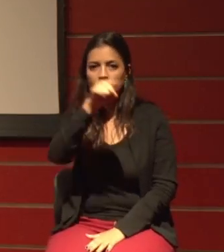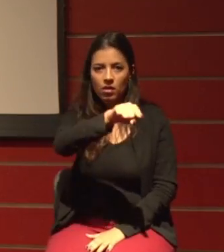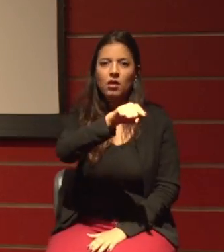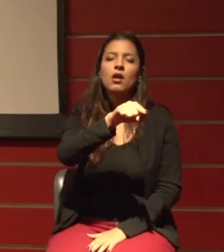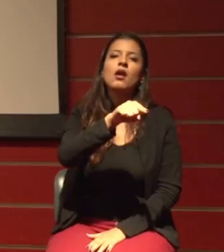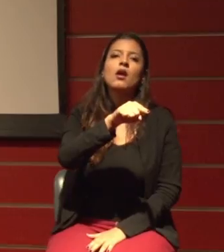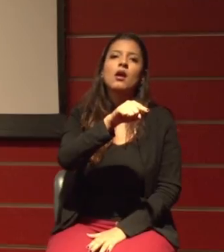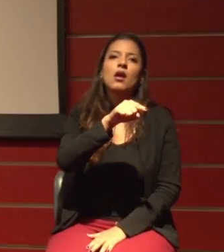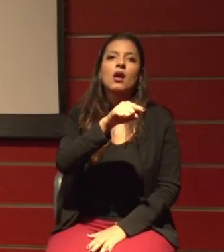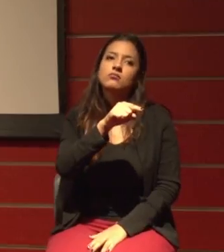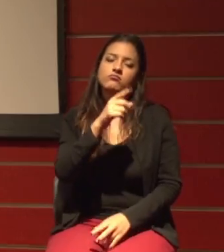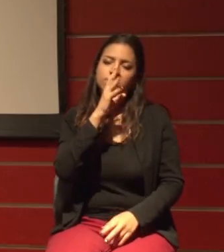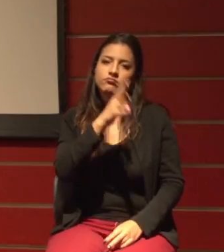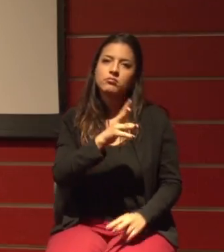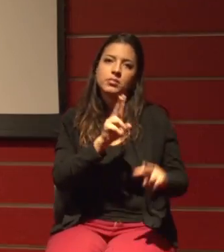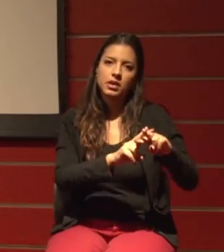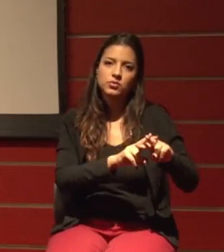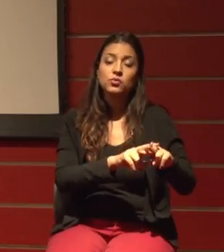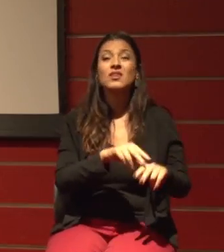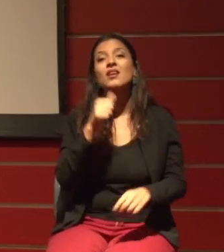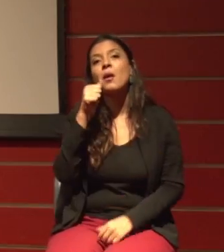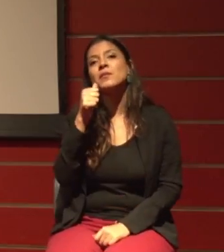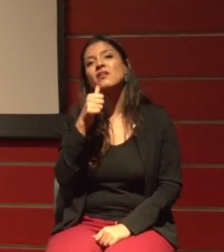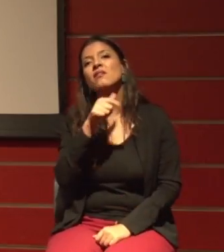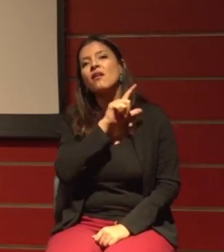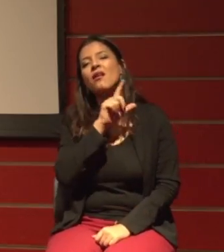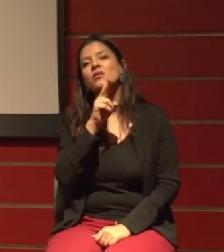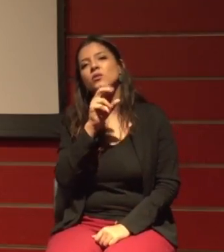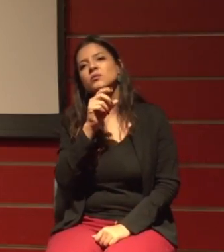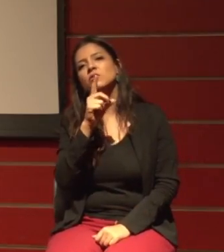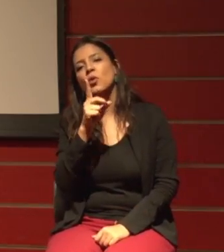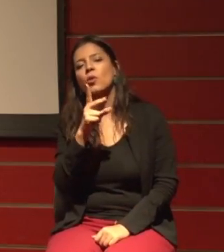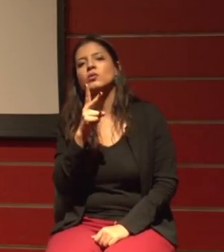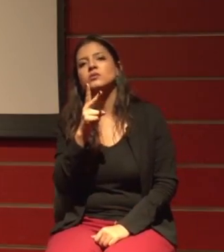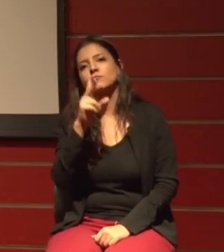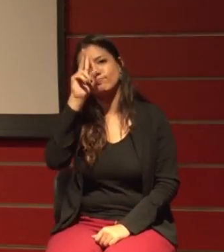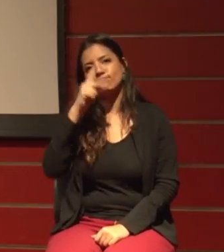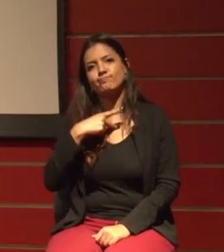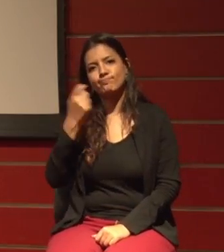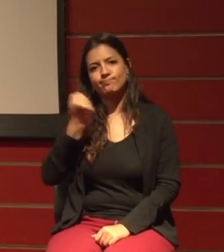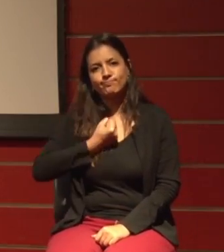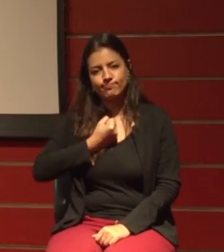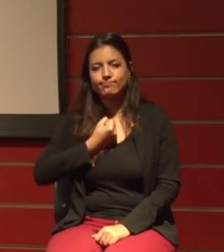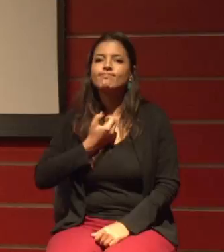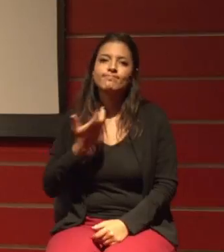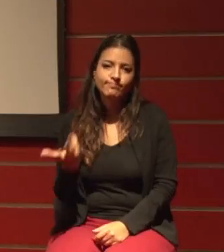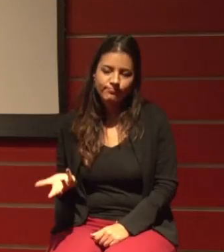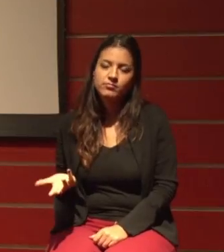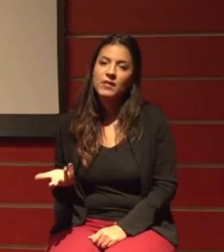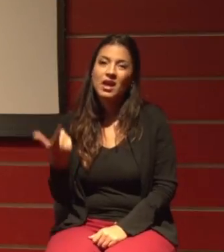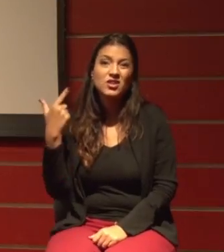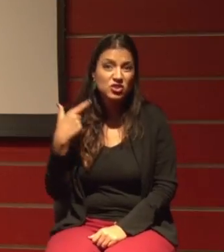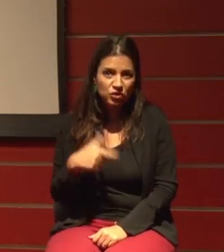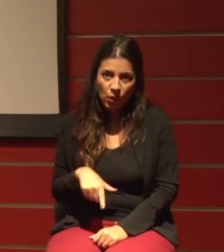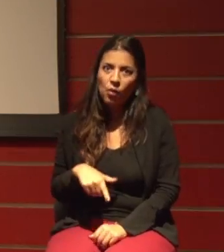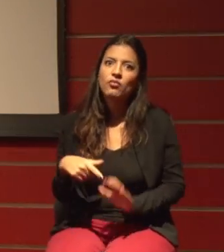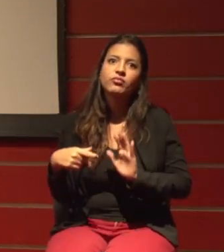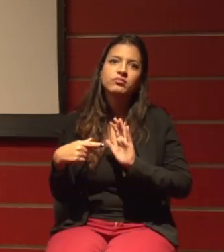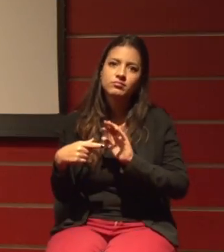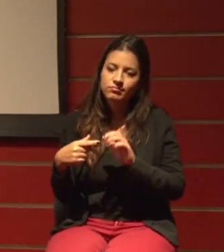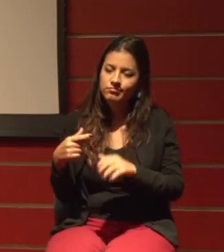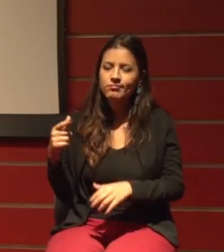suicidou em 2012 né então veio toda a tona esse e acham que isso vai tirar a chance dele